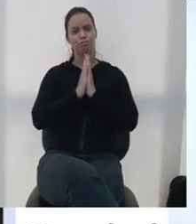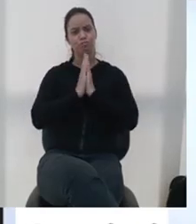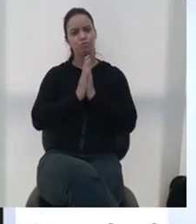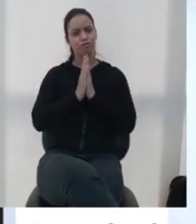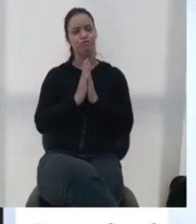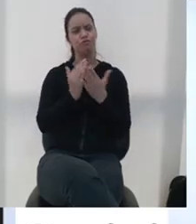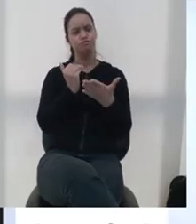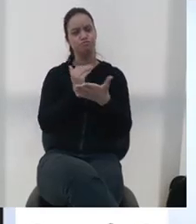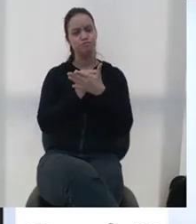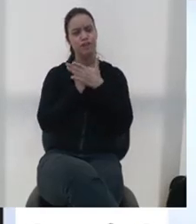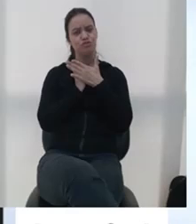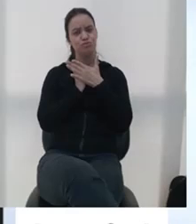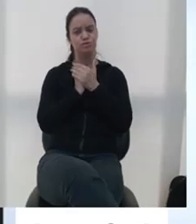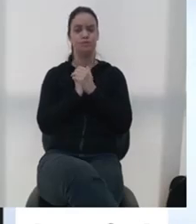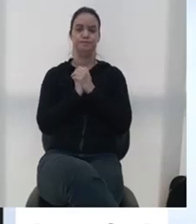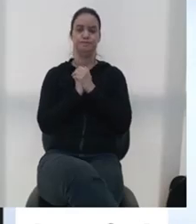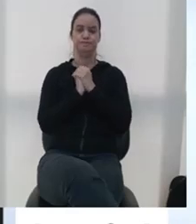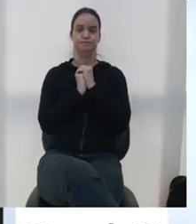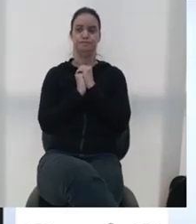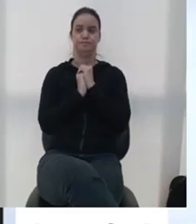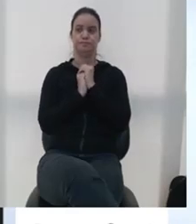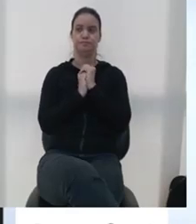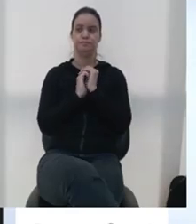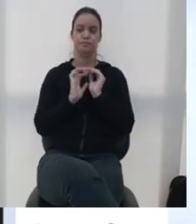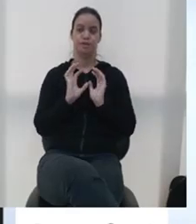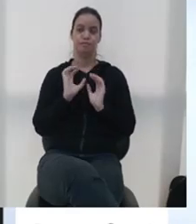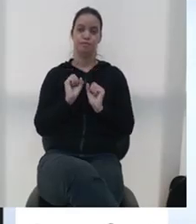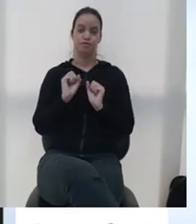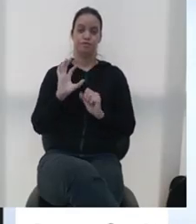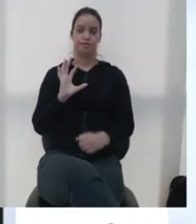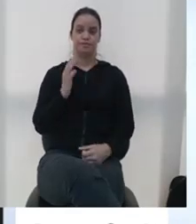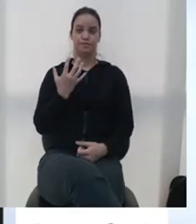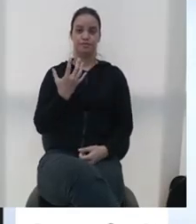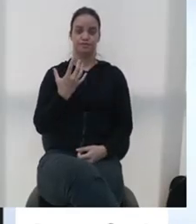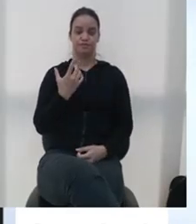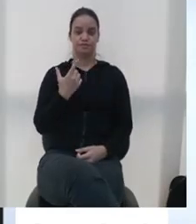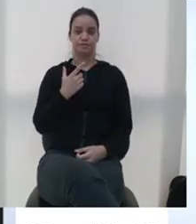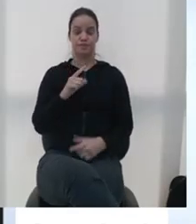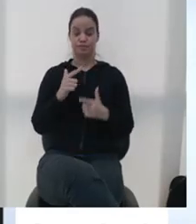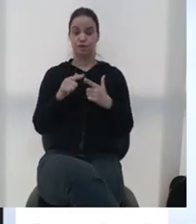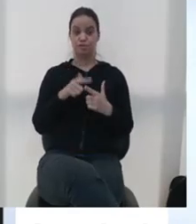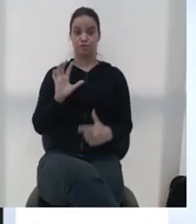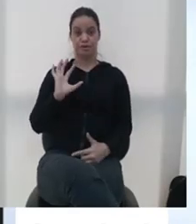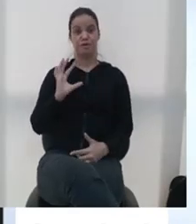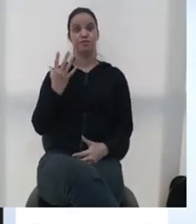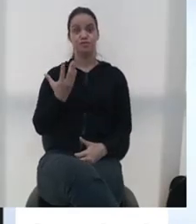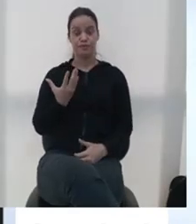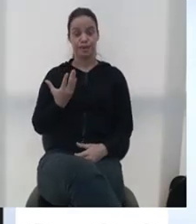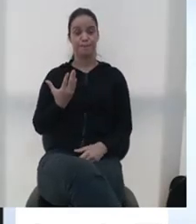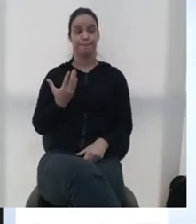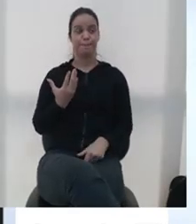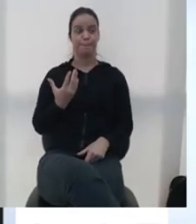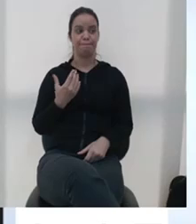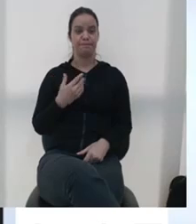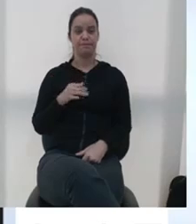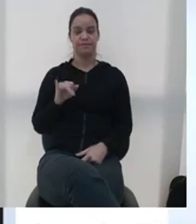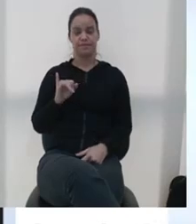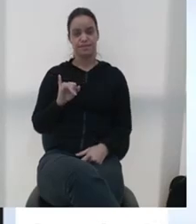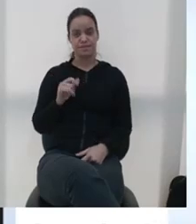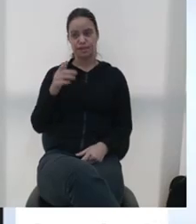um de vossas excelências, que possa me ajudar, que possa resolver a minha situação. Se algum